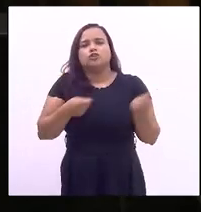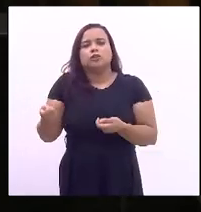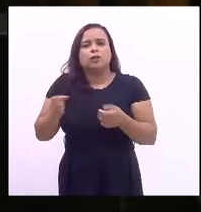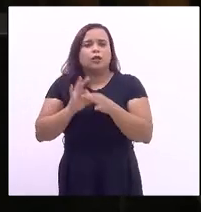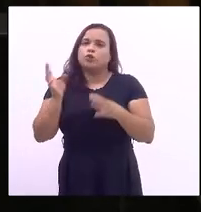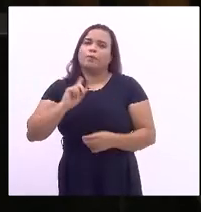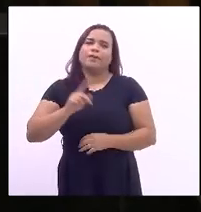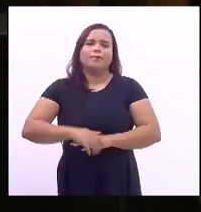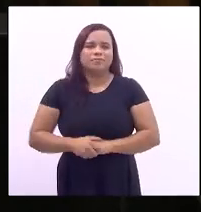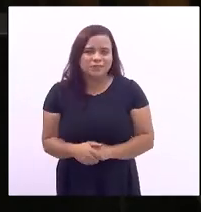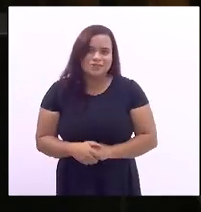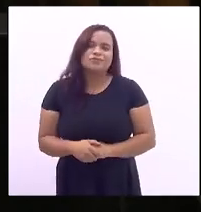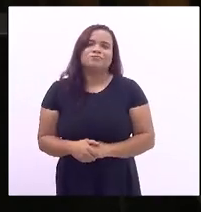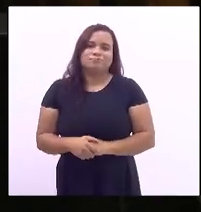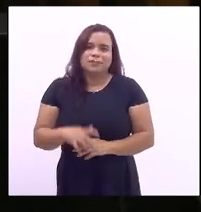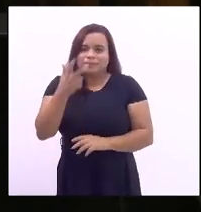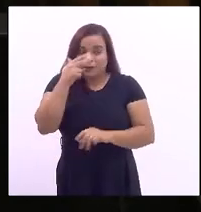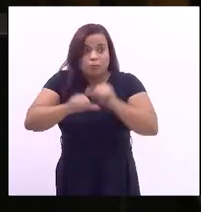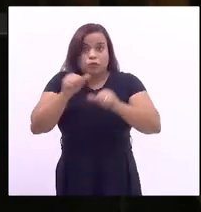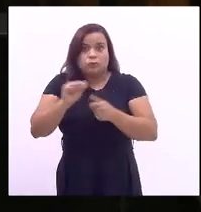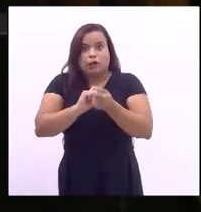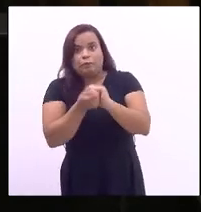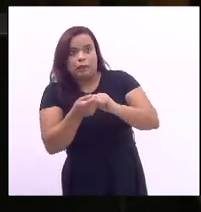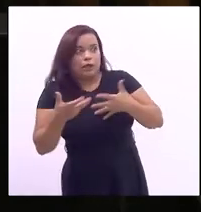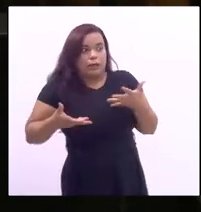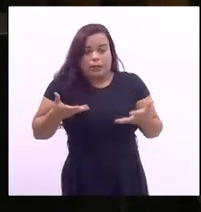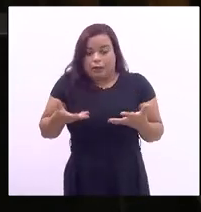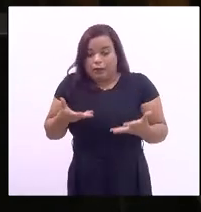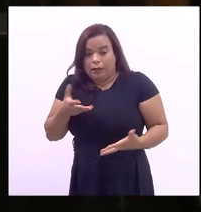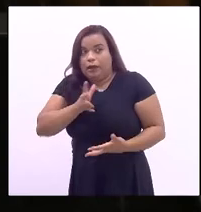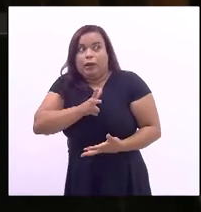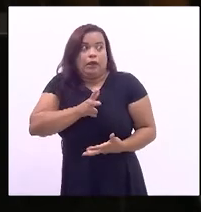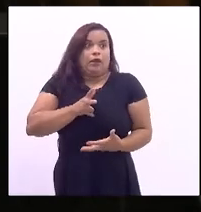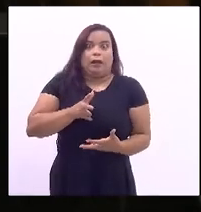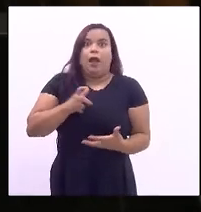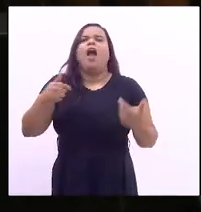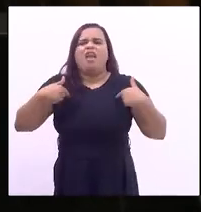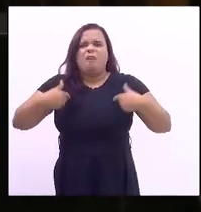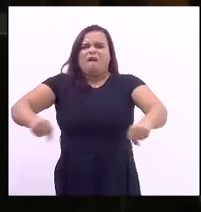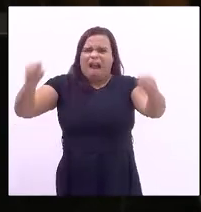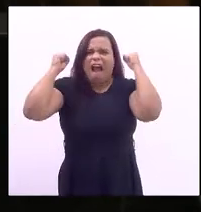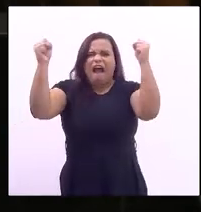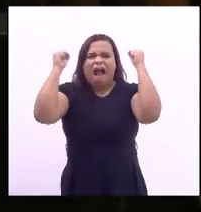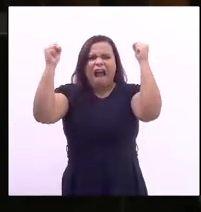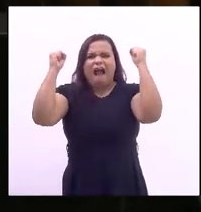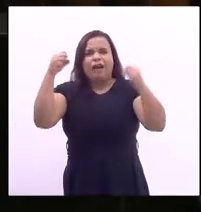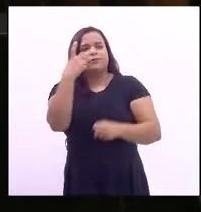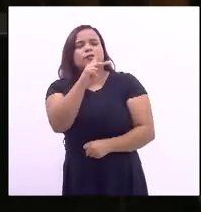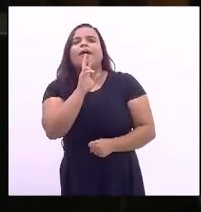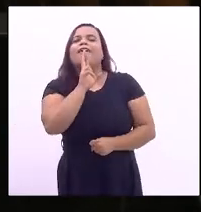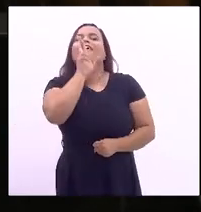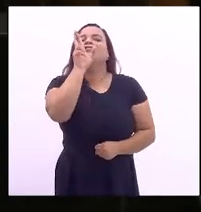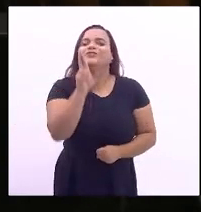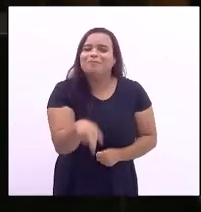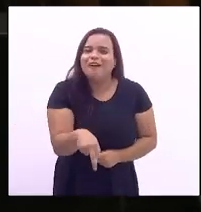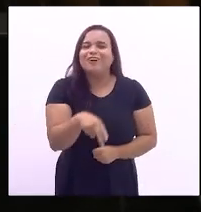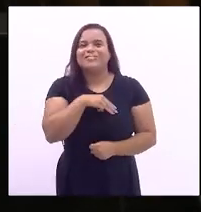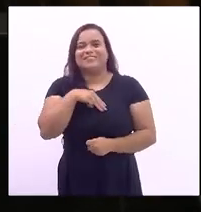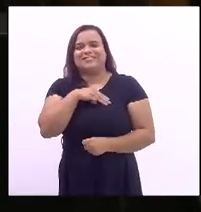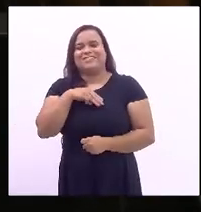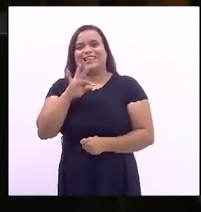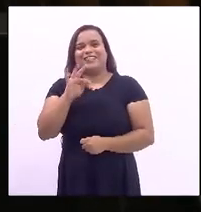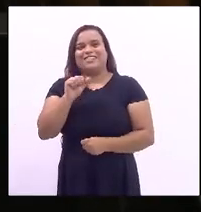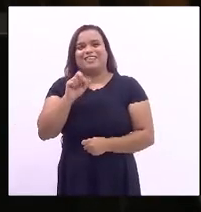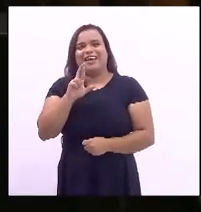aí sim aí sim eu posso dizer que eu vibrei com a resposta do ministro